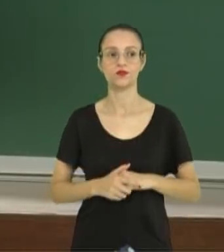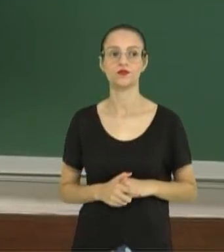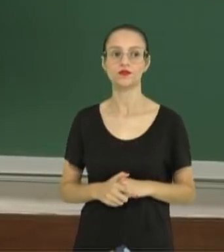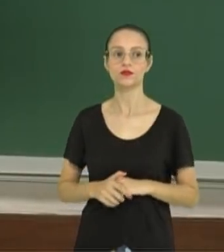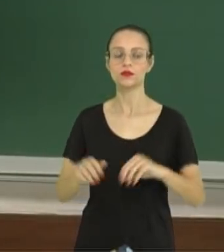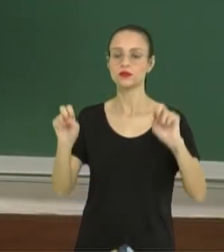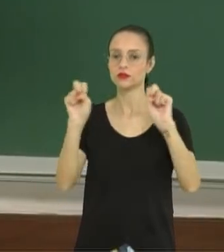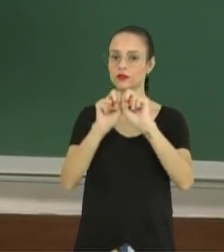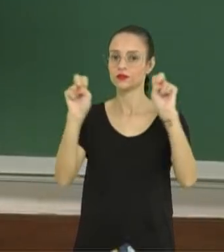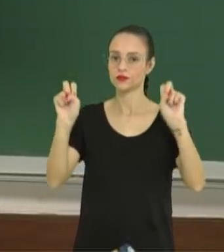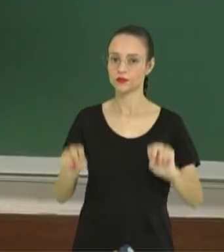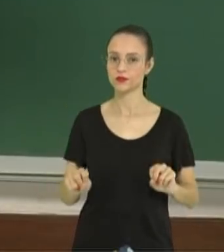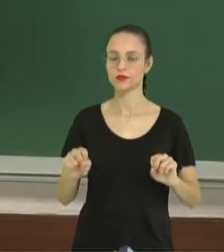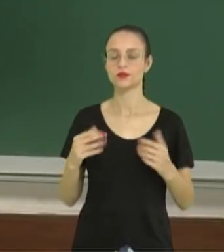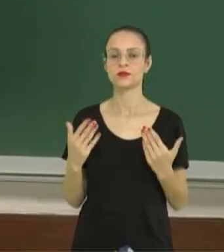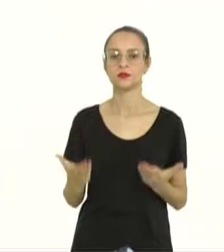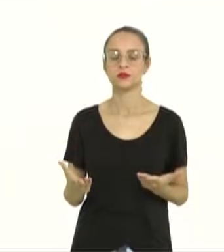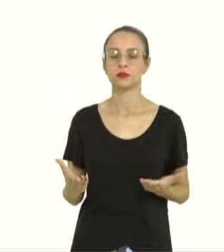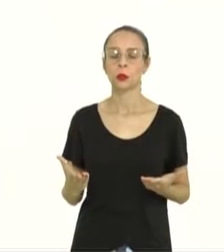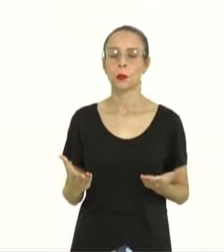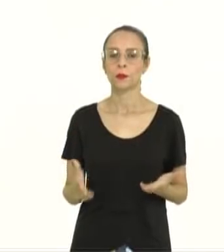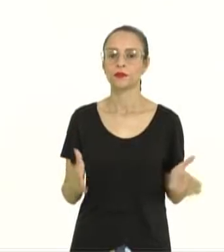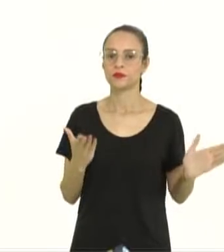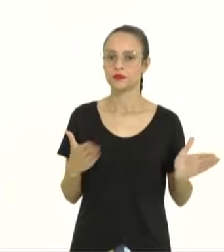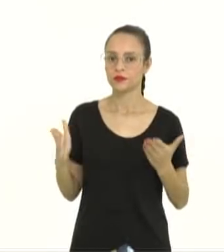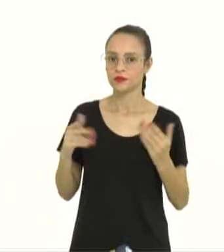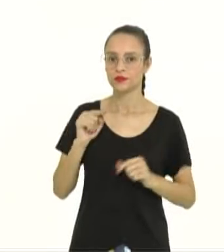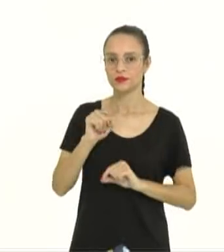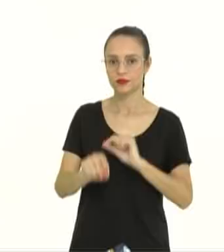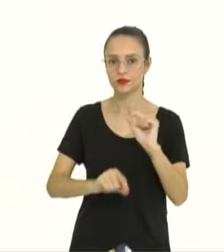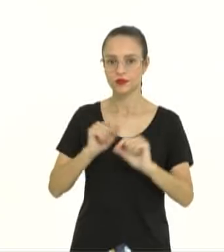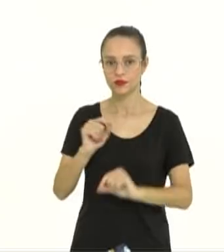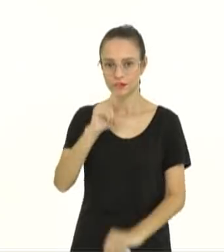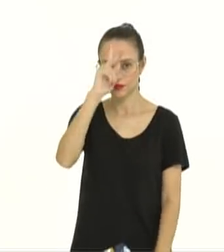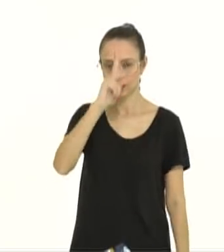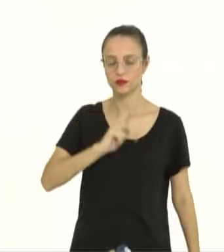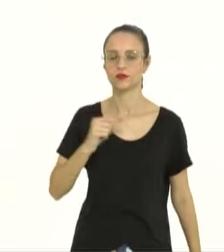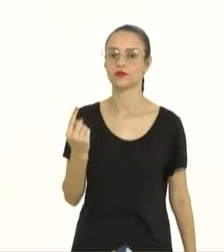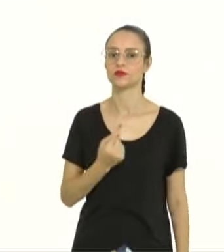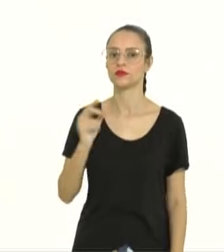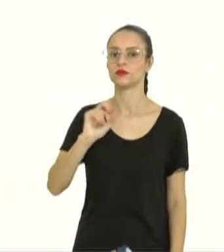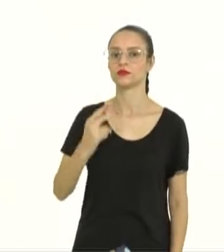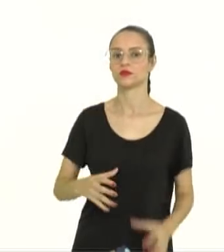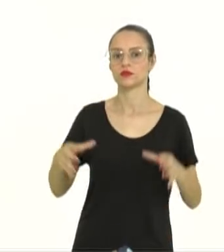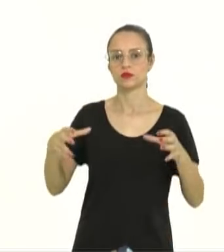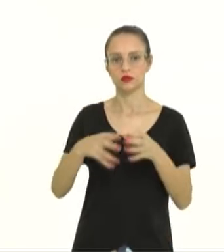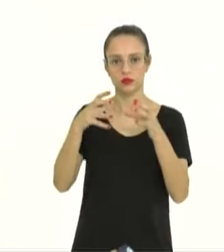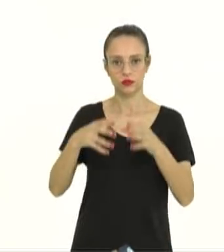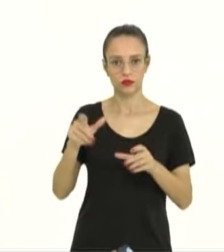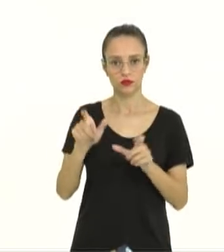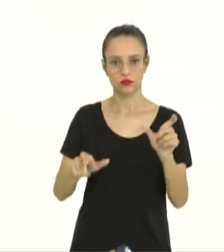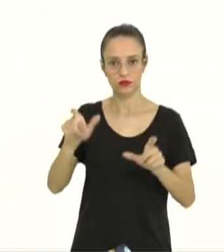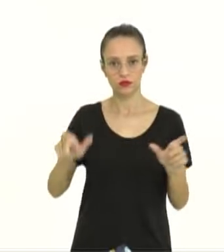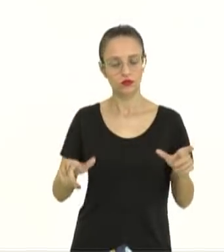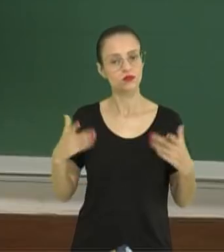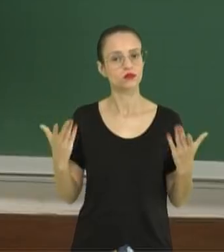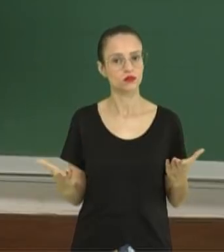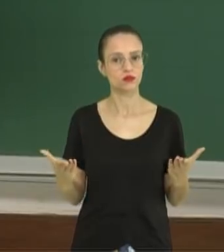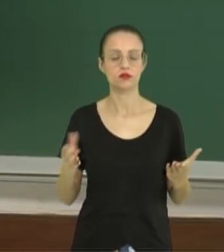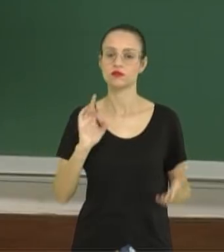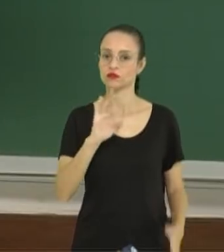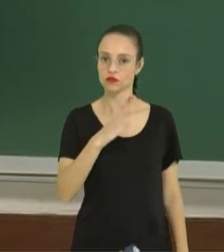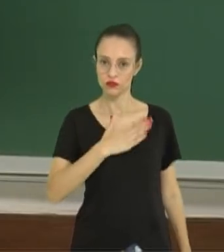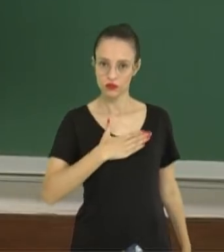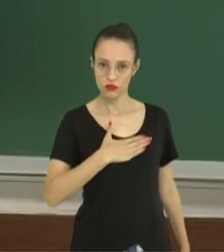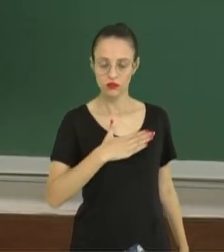Sistemas produtivos vinculado à propriedade individual ou de um pequeno grupo de pessoas. Pode ser só meu, a